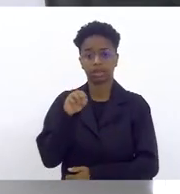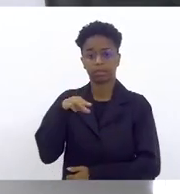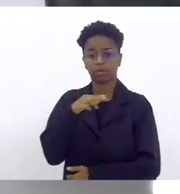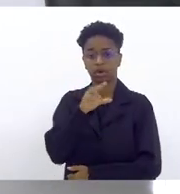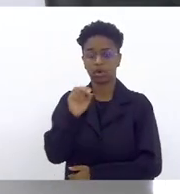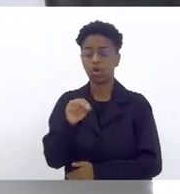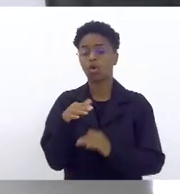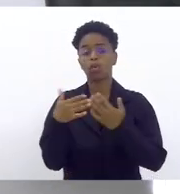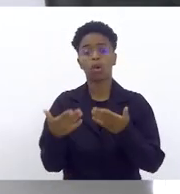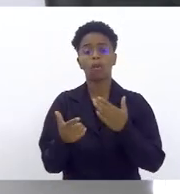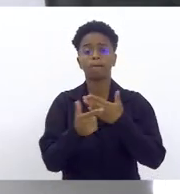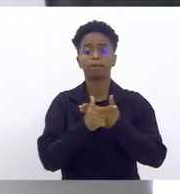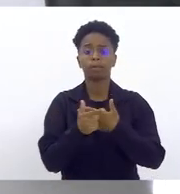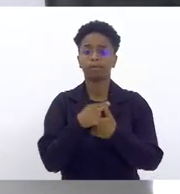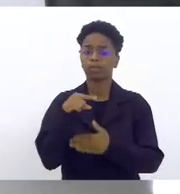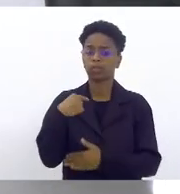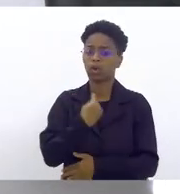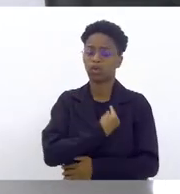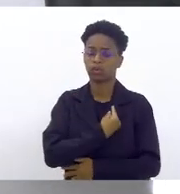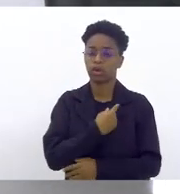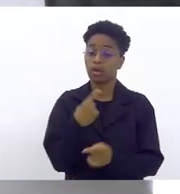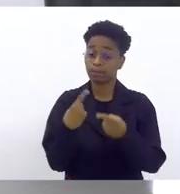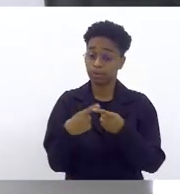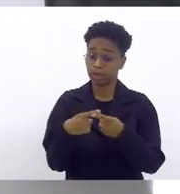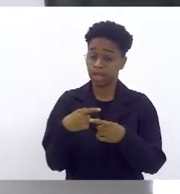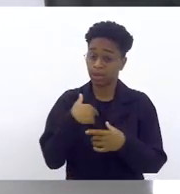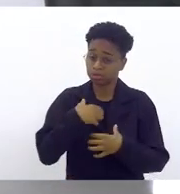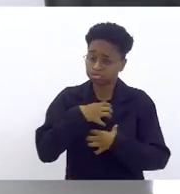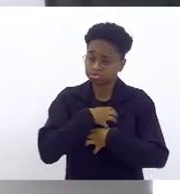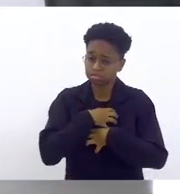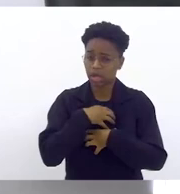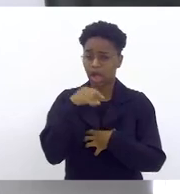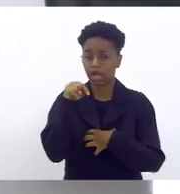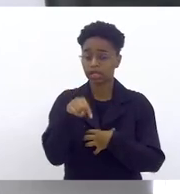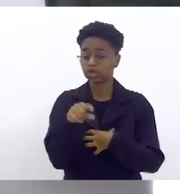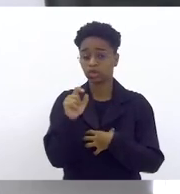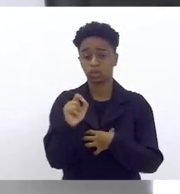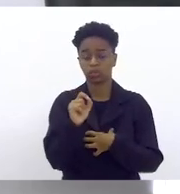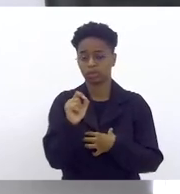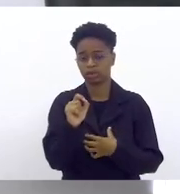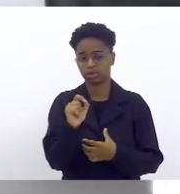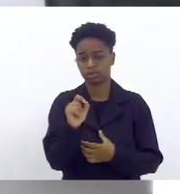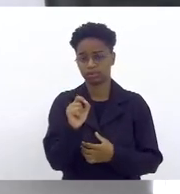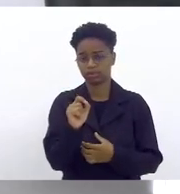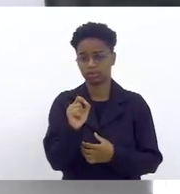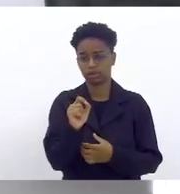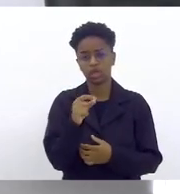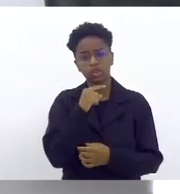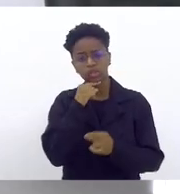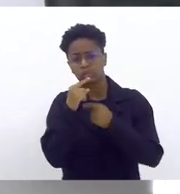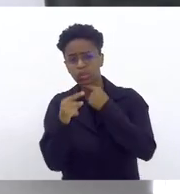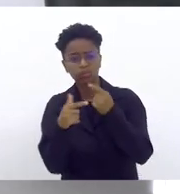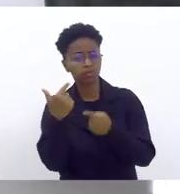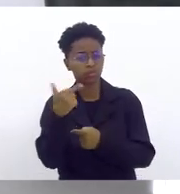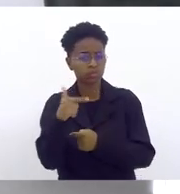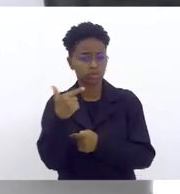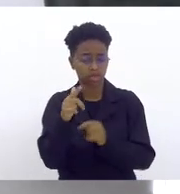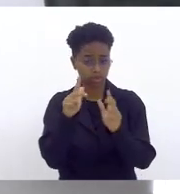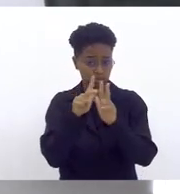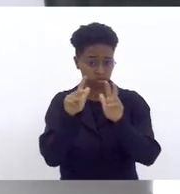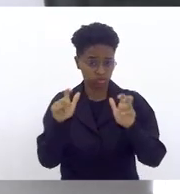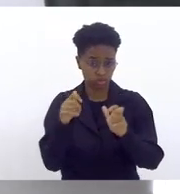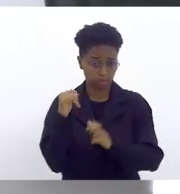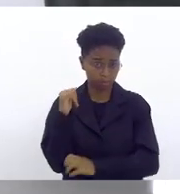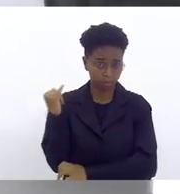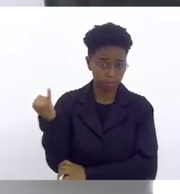para tirar porque o que o sentimento que eu saio daqui é que não há dúvida da importância